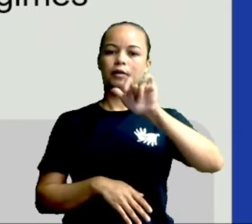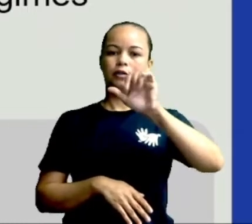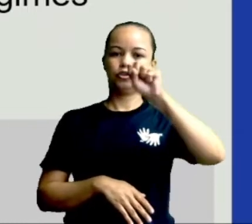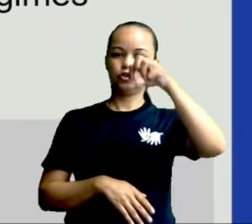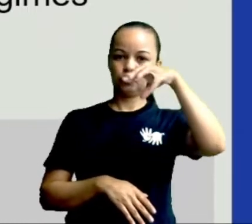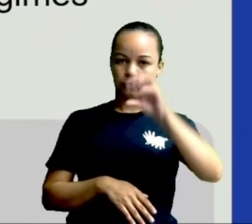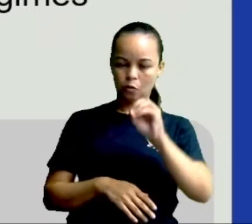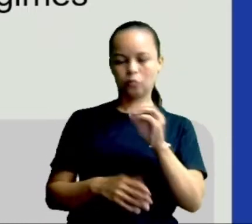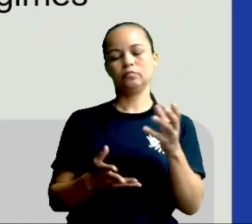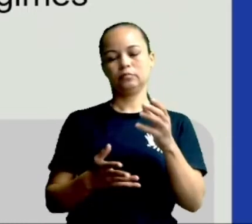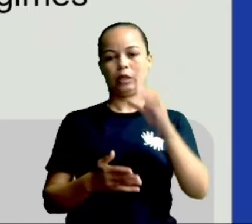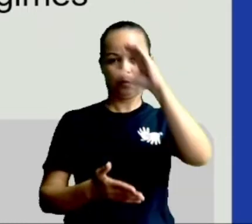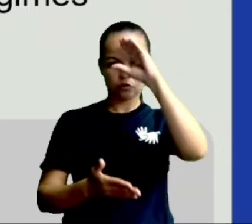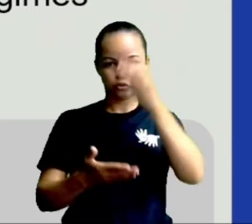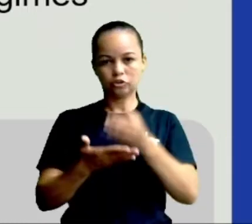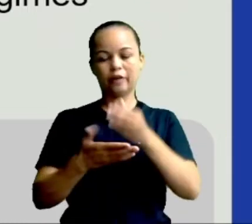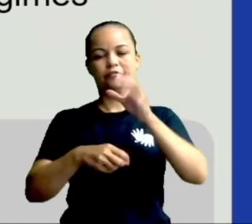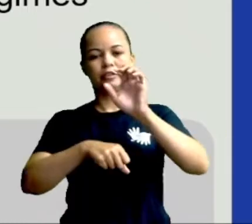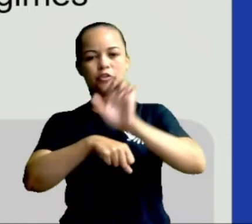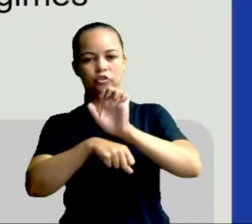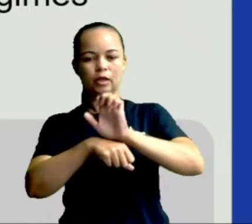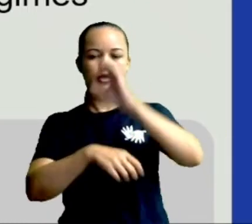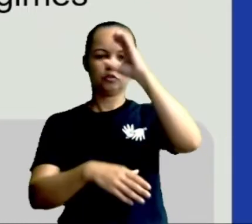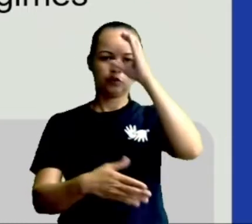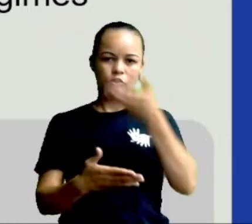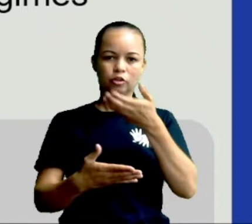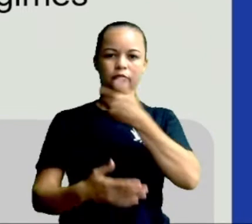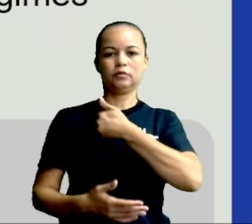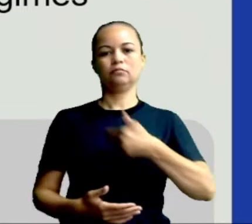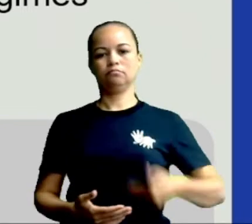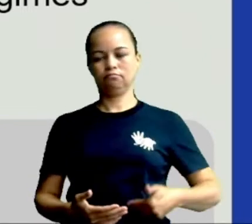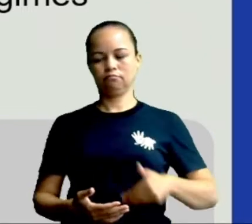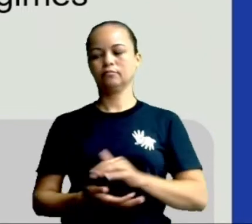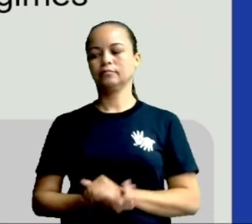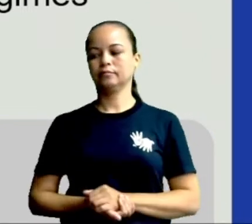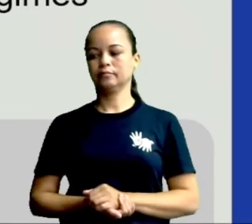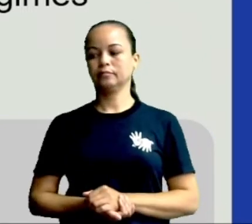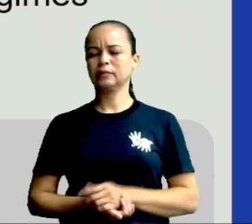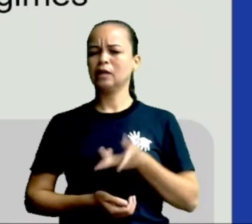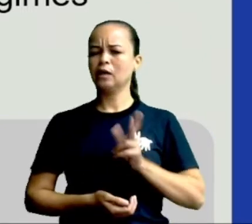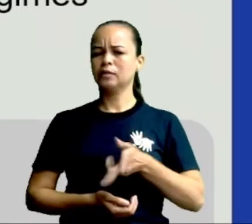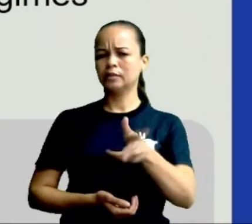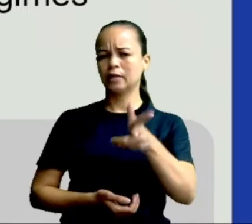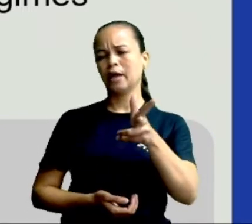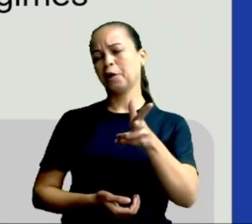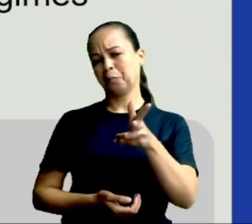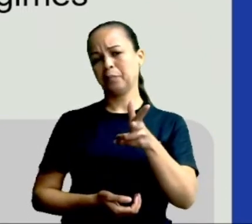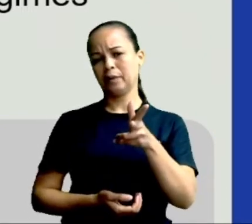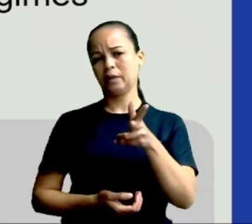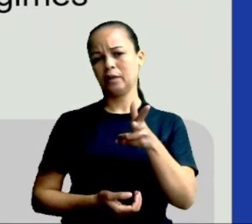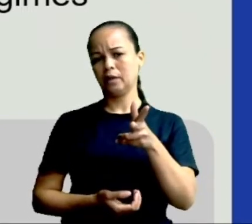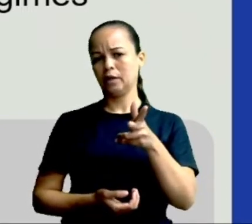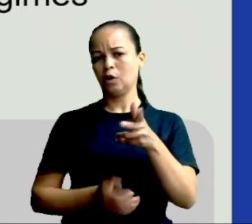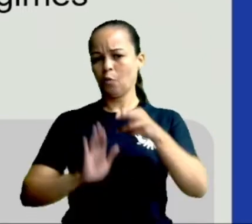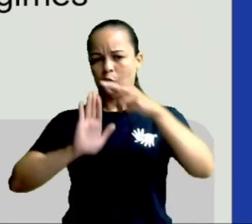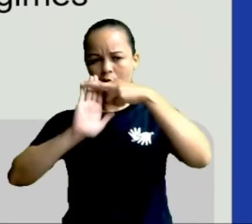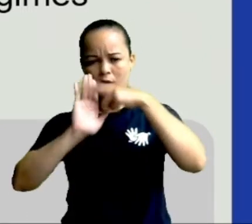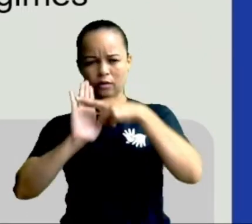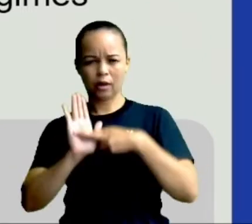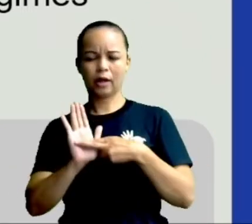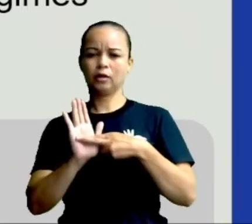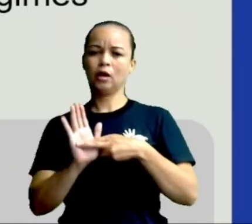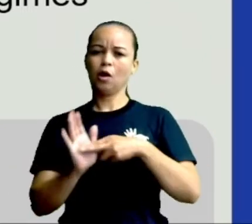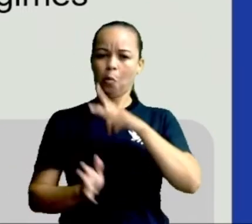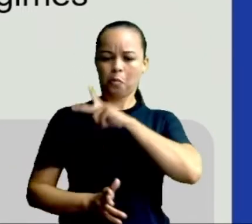funções de chefe de estado e chefe de governo geralmente comumente é o via de regra Na verdade